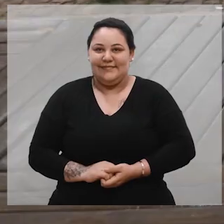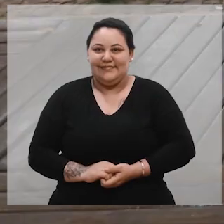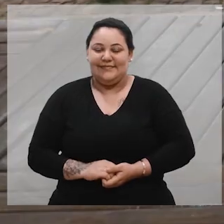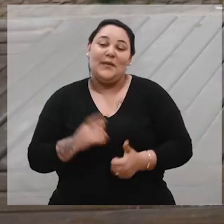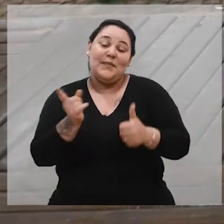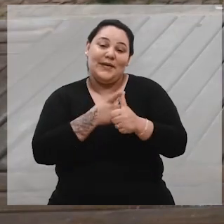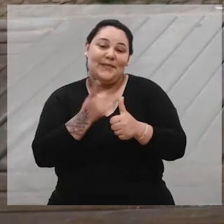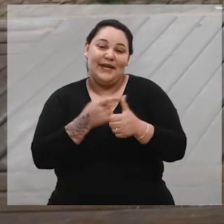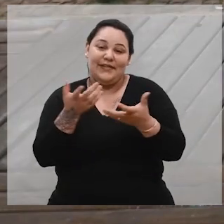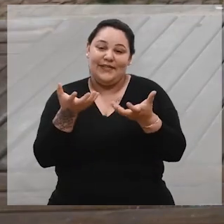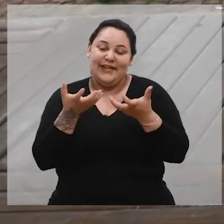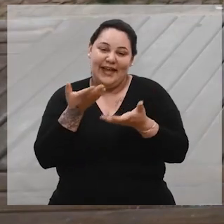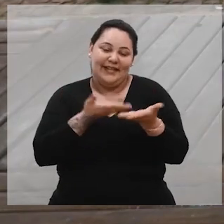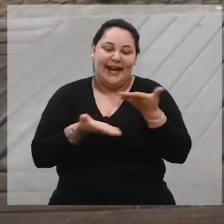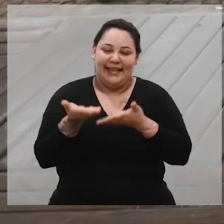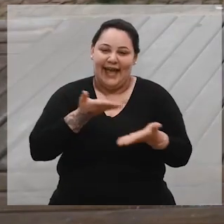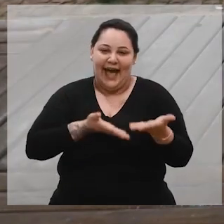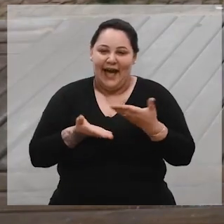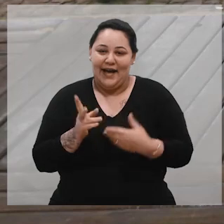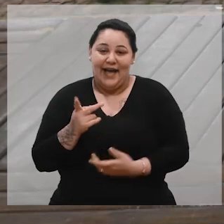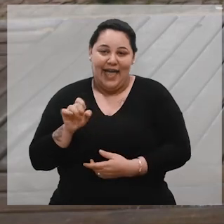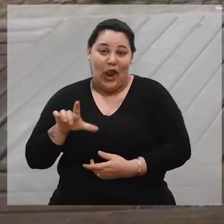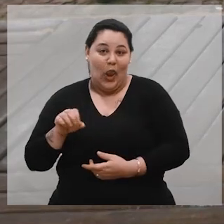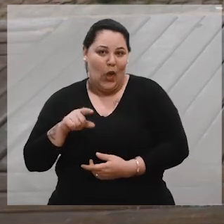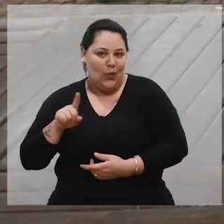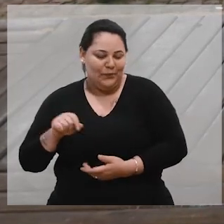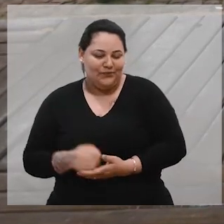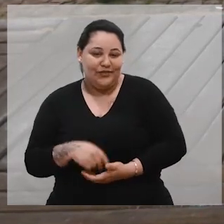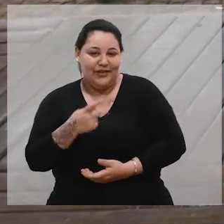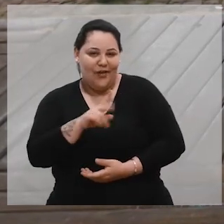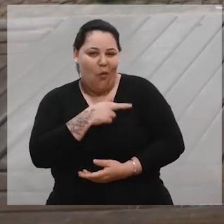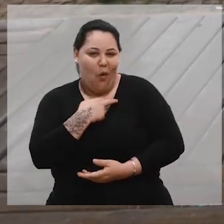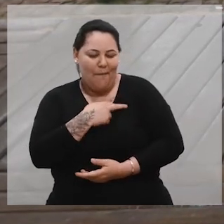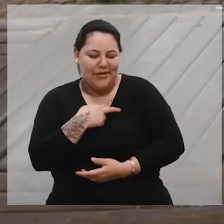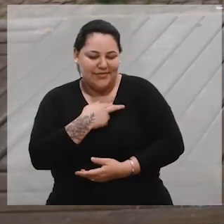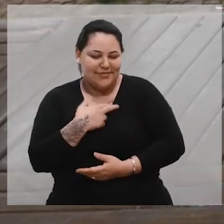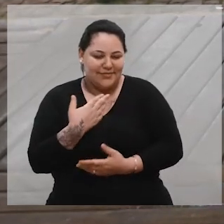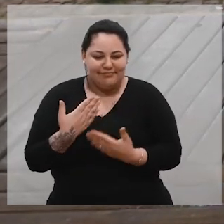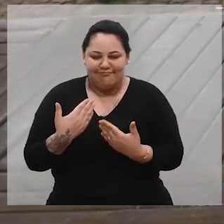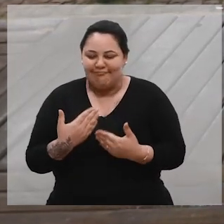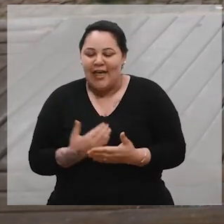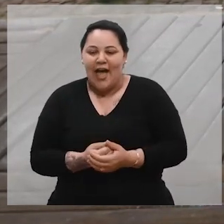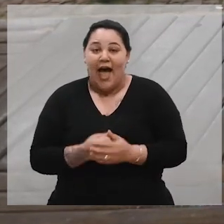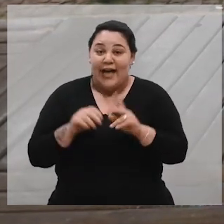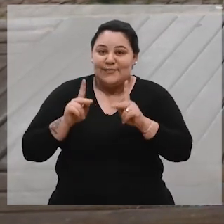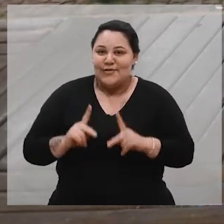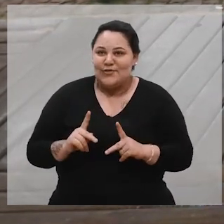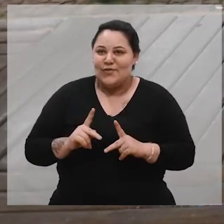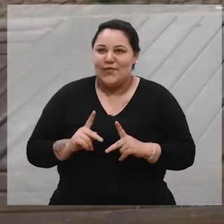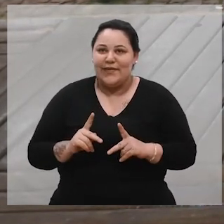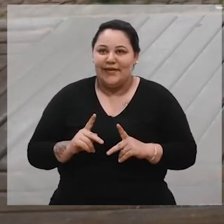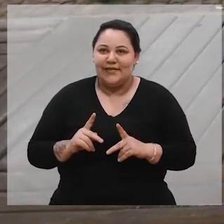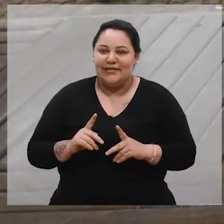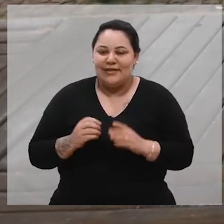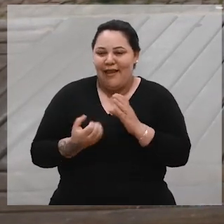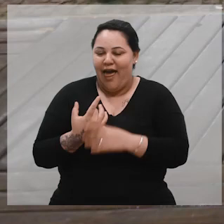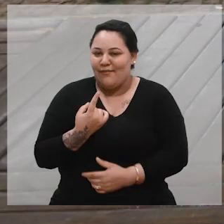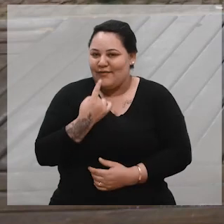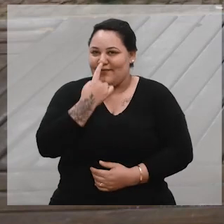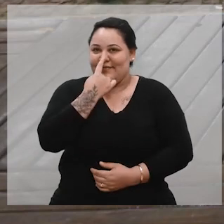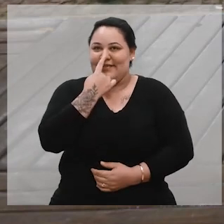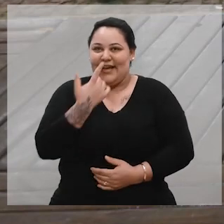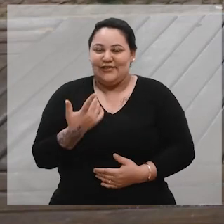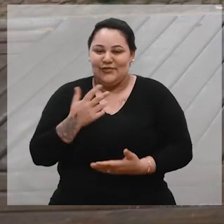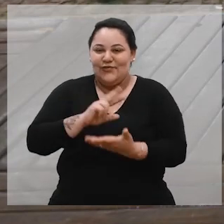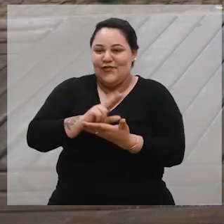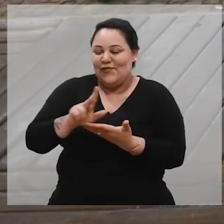Primeiramente, eu gostaria de tratar aqui, Elô, do teu romance. As pessoas se familiarizaram muito com, enfim,